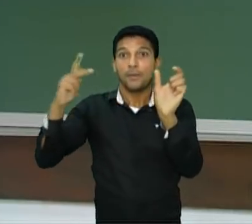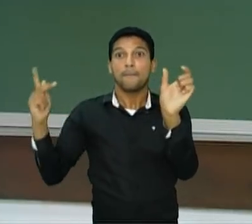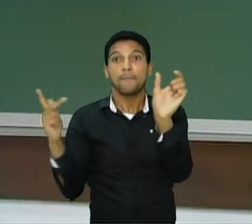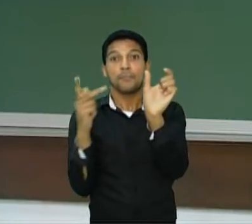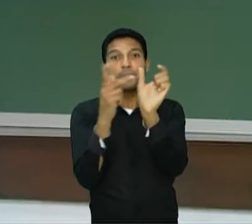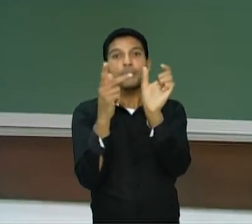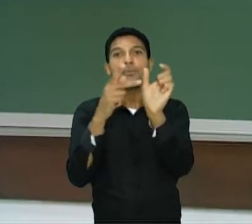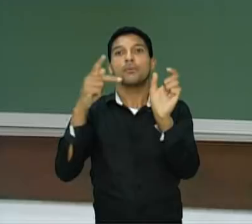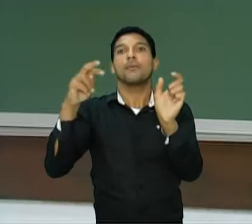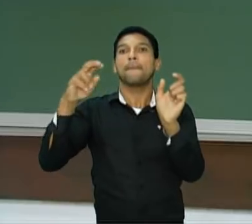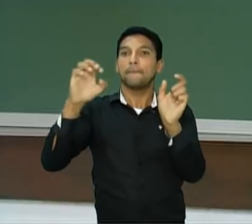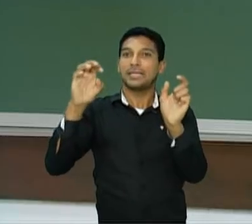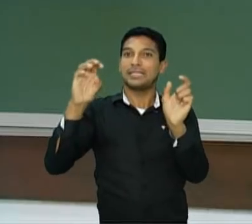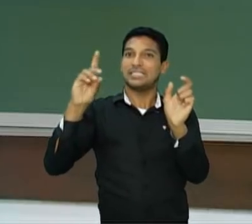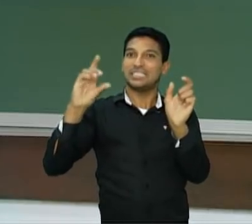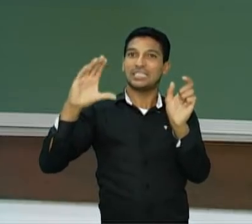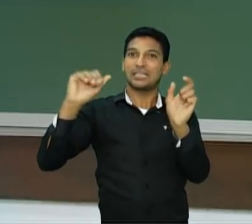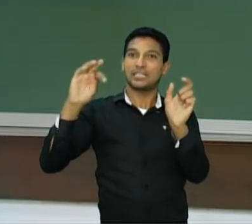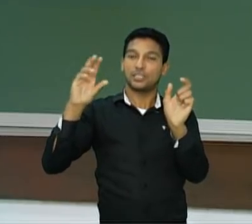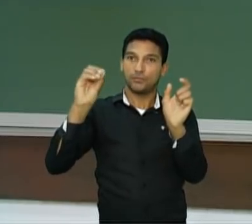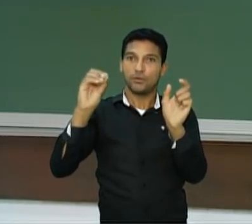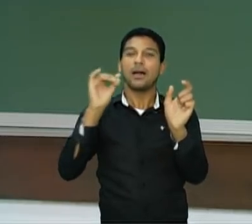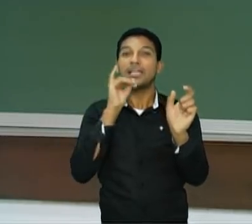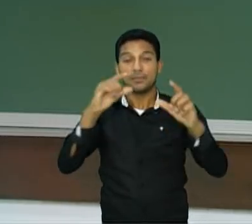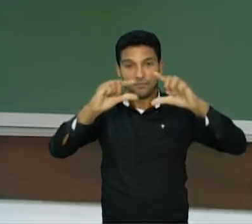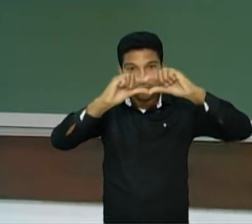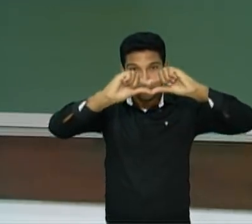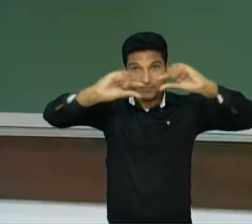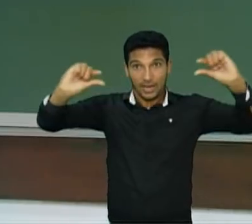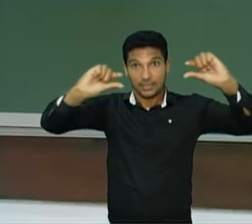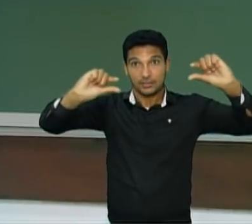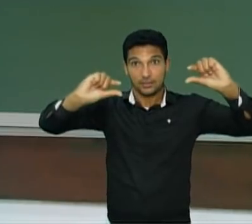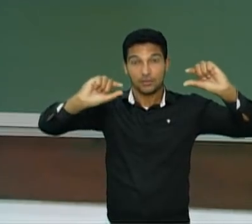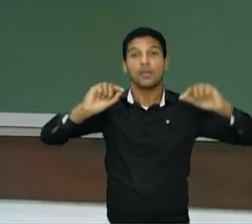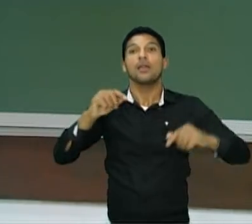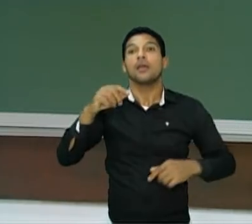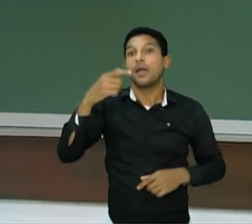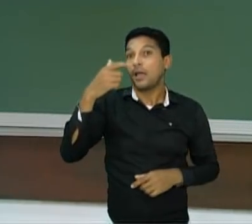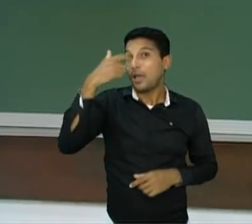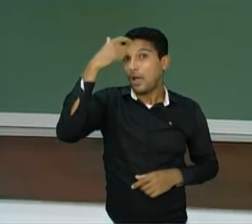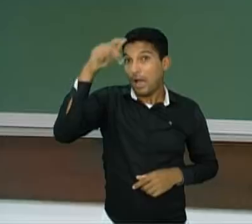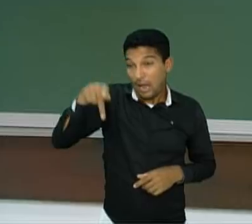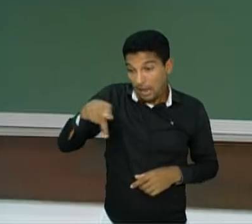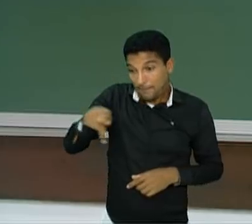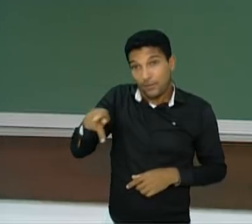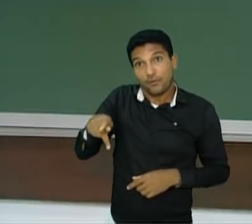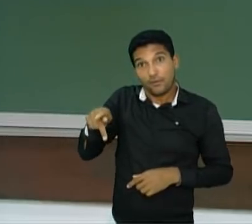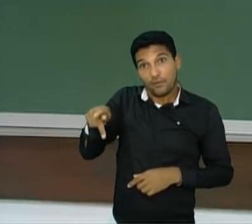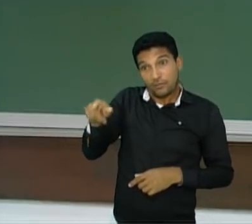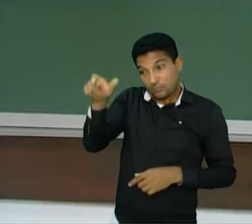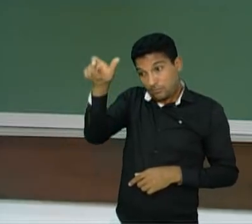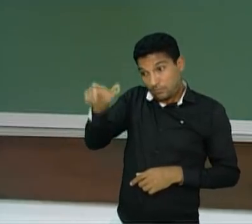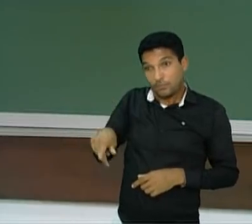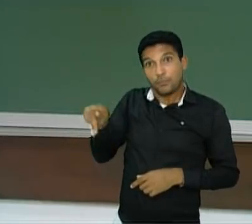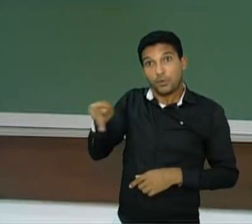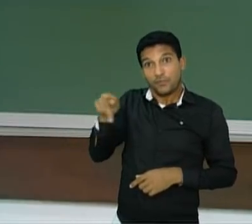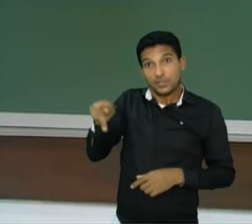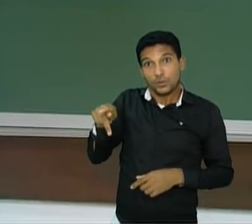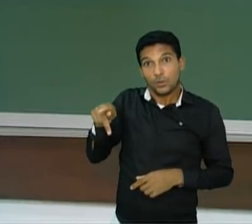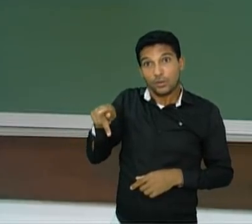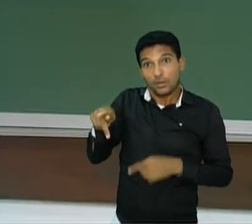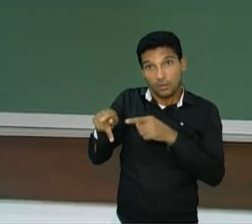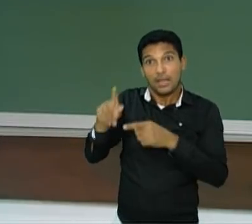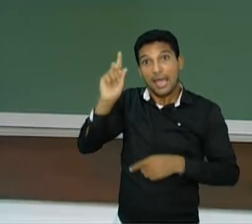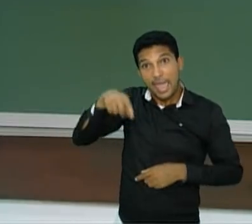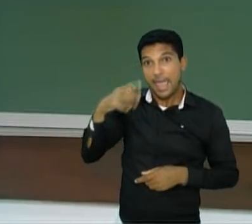linda. Obrigada, eu sou mesmo. Então, a professora é linda. Se eu cortar o é da oração, fica professora linda.